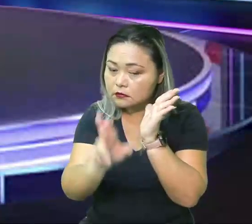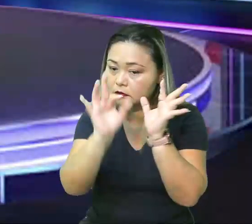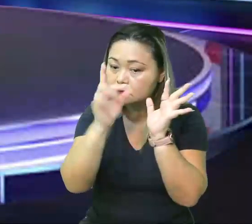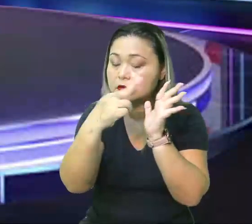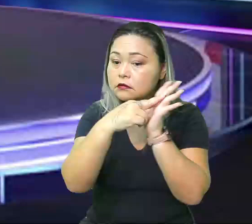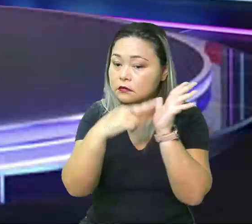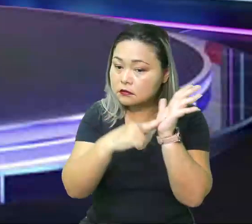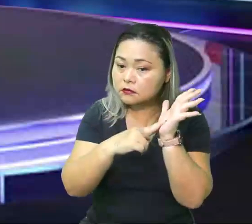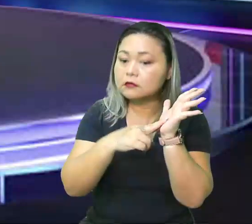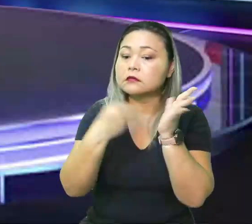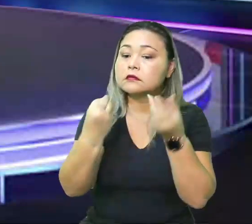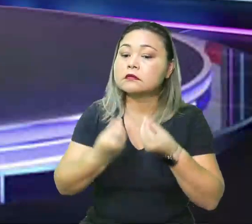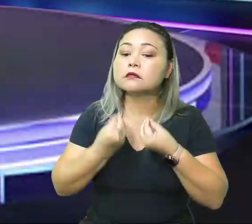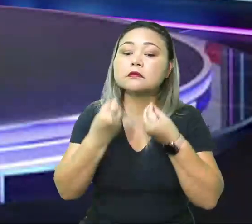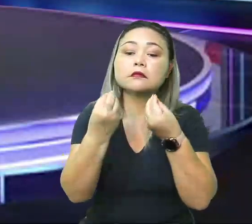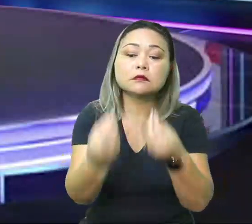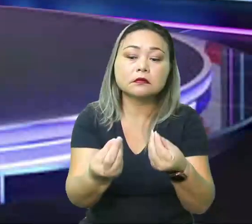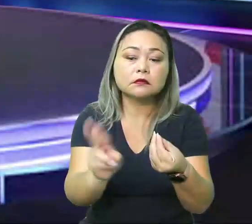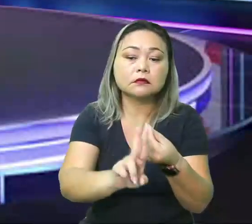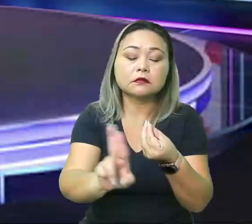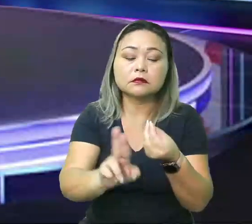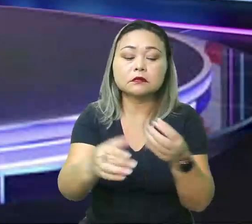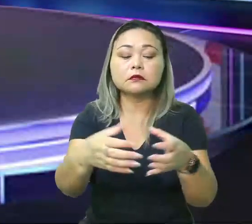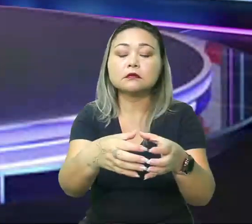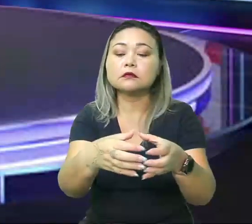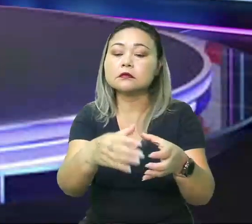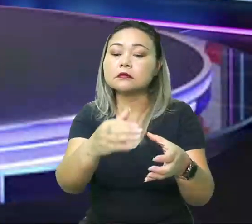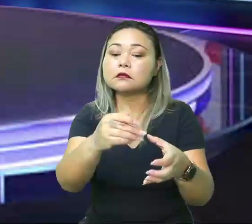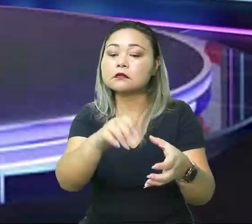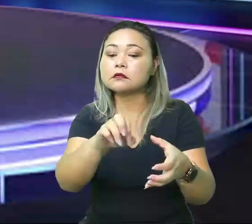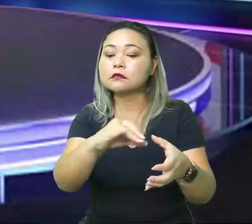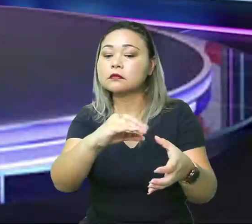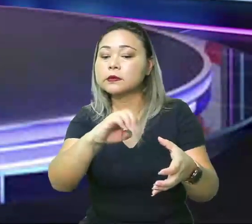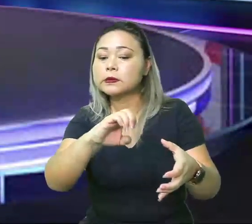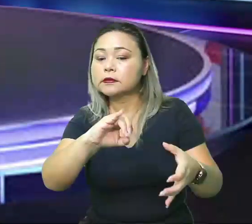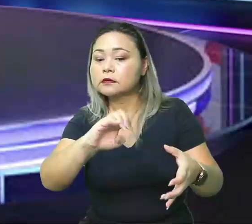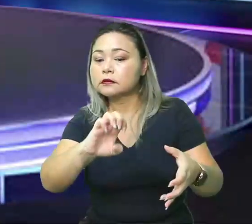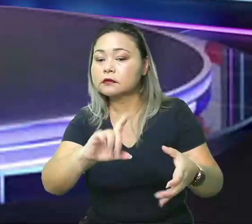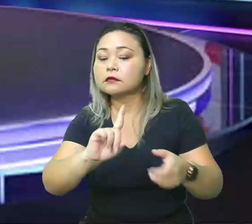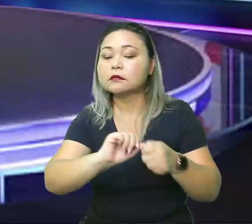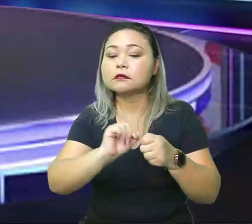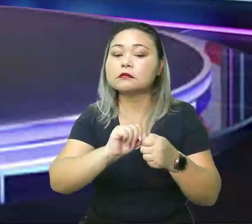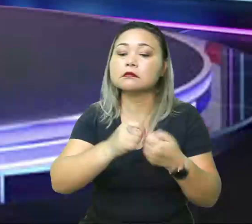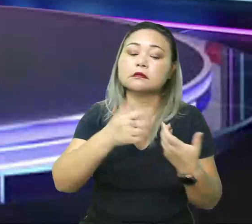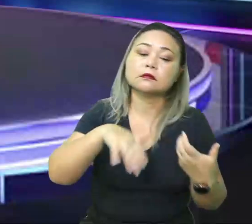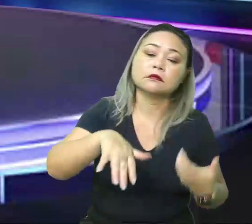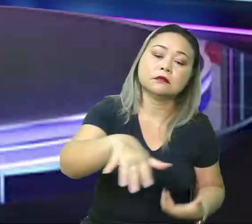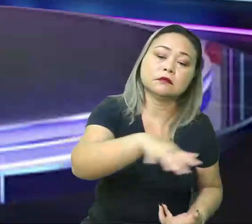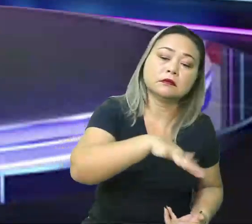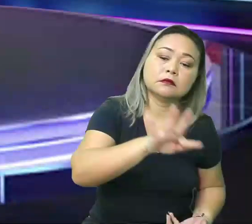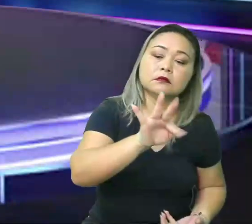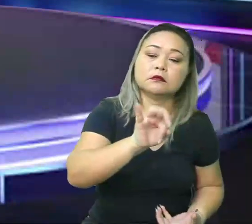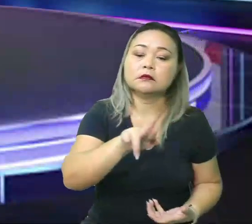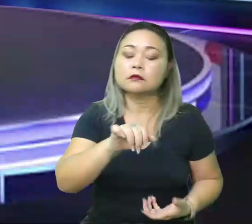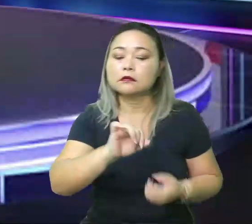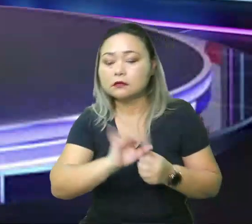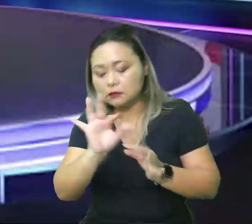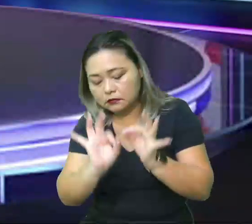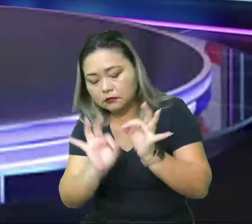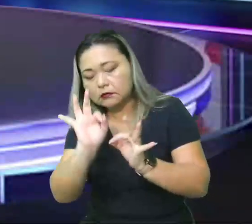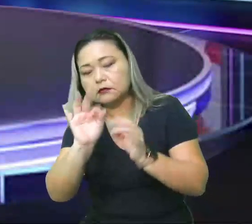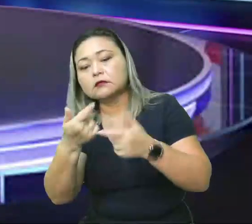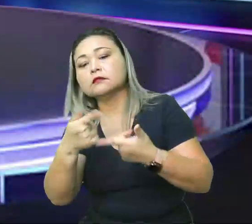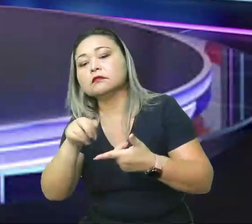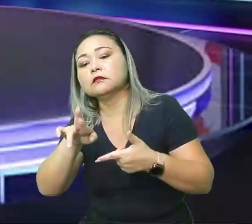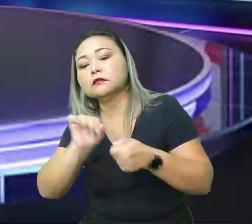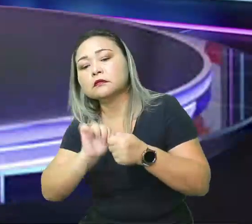regras para você estar dando nome a essas espécies. E aí você tem o reino, o filo, a classe, a ordem, o